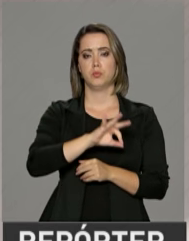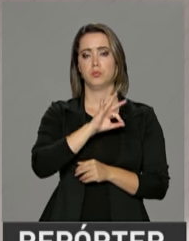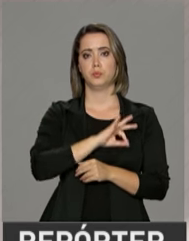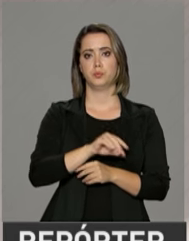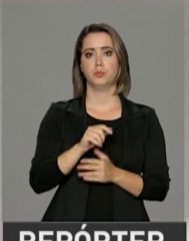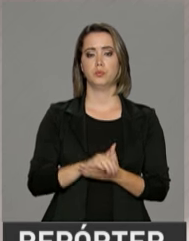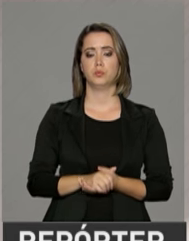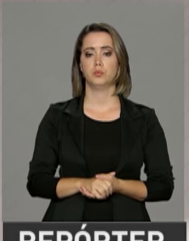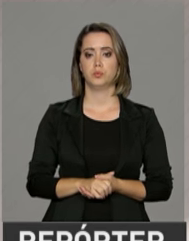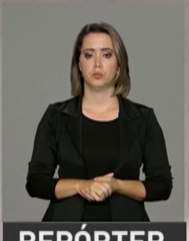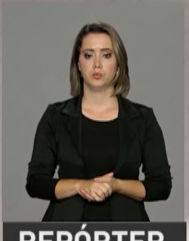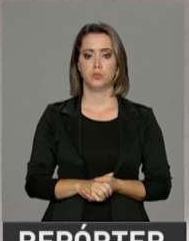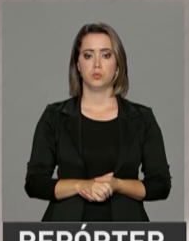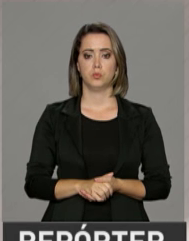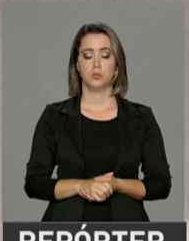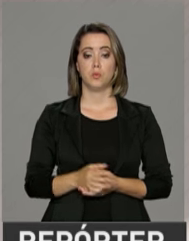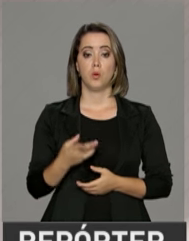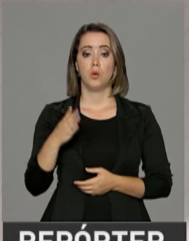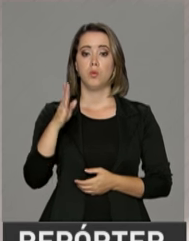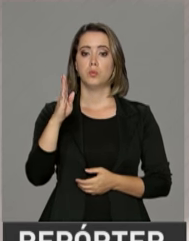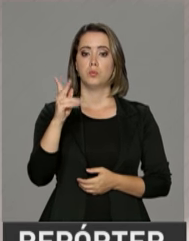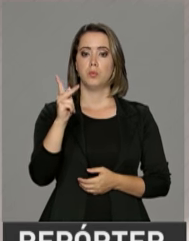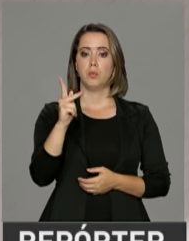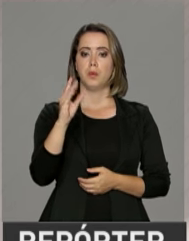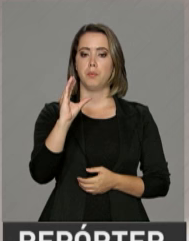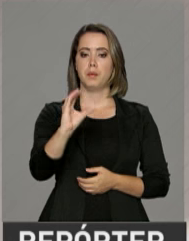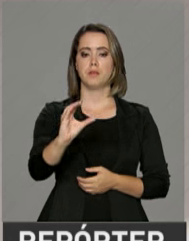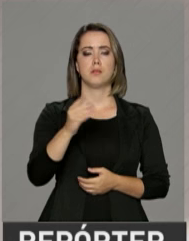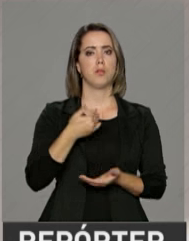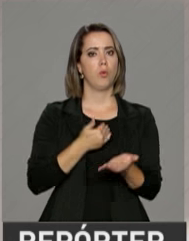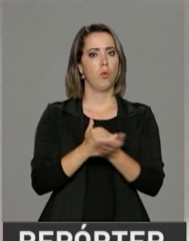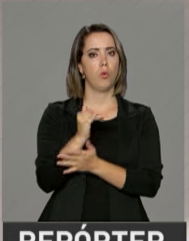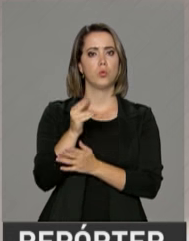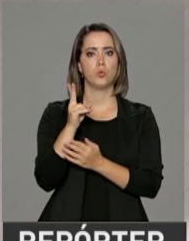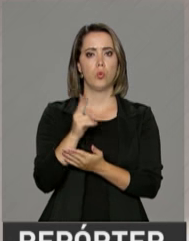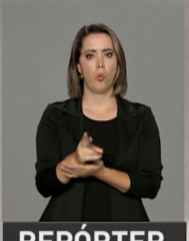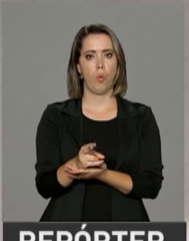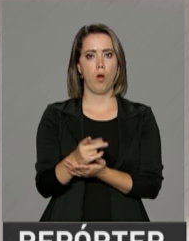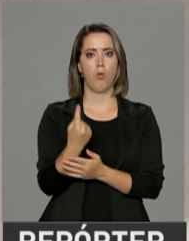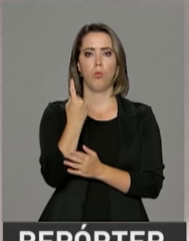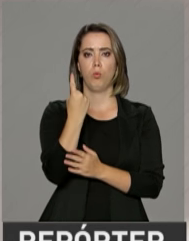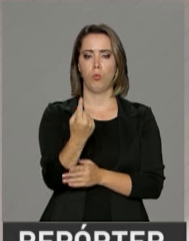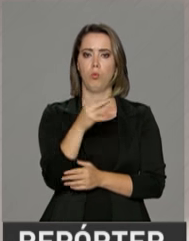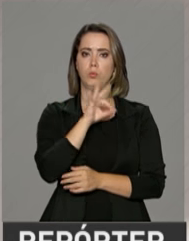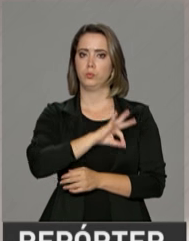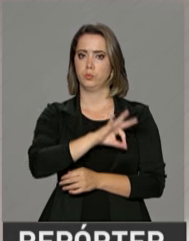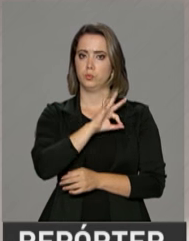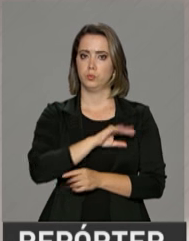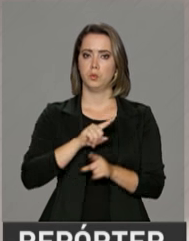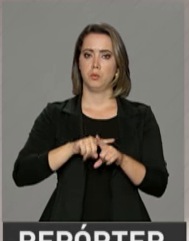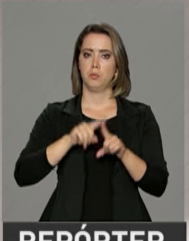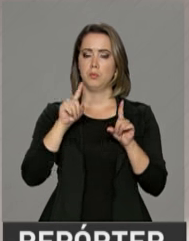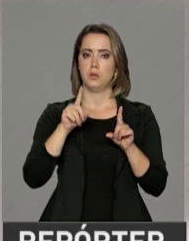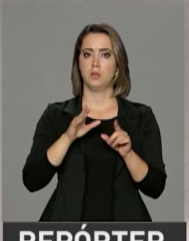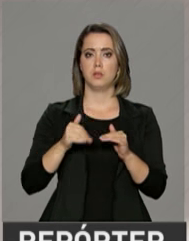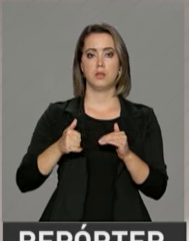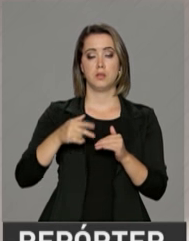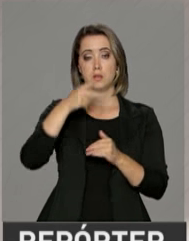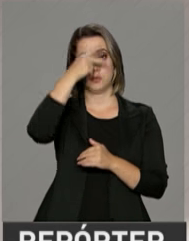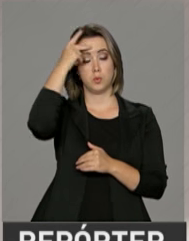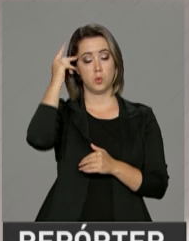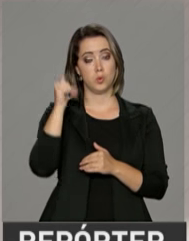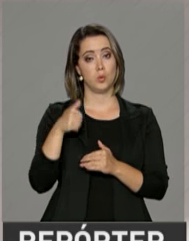2 salários mínimos. O benefício de prestação continuada continuará sendo de 1 salário mínimo, mas, a partir